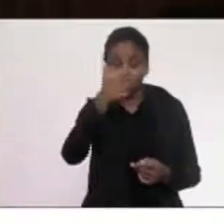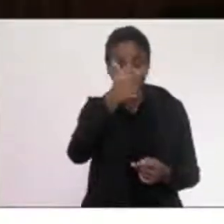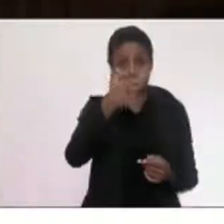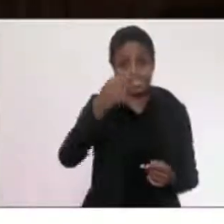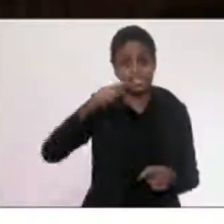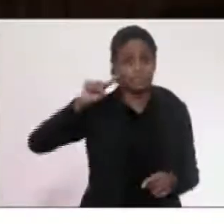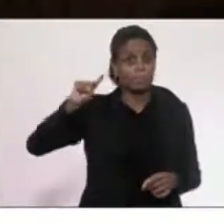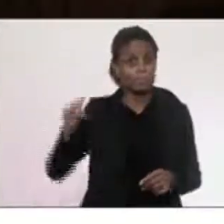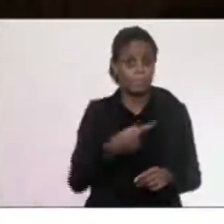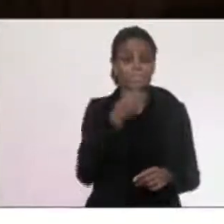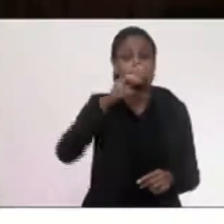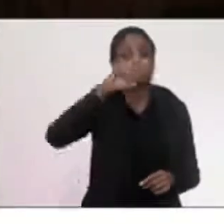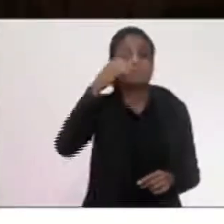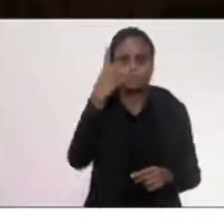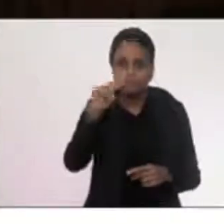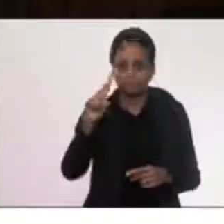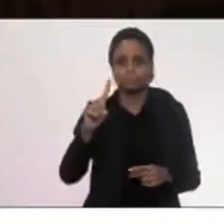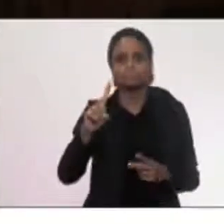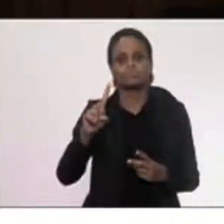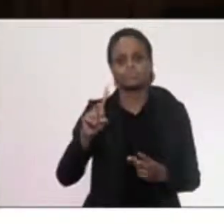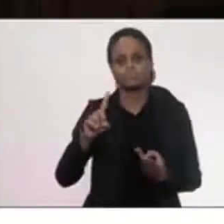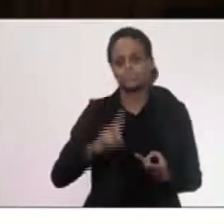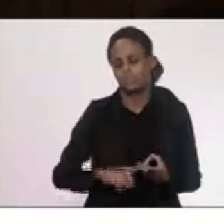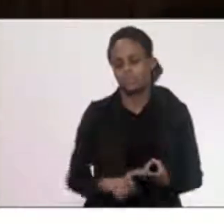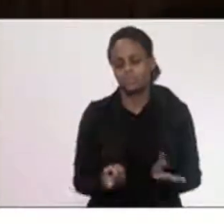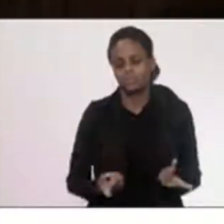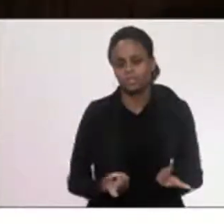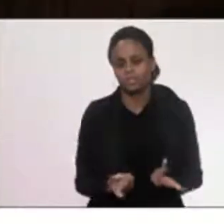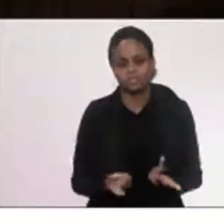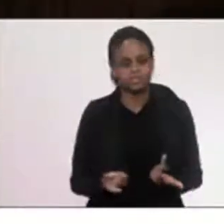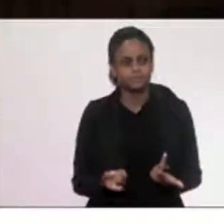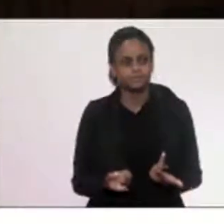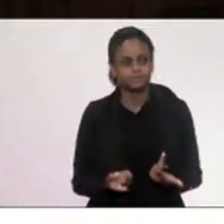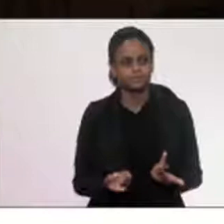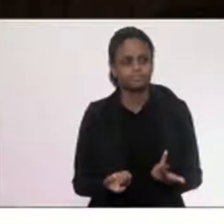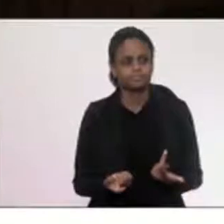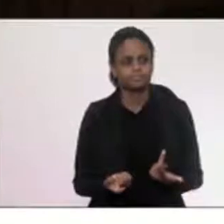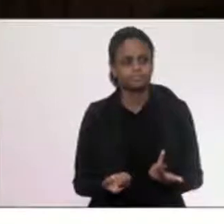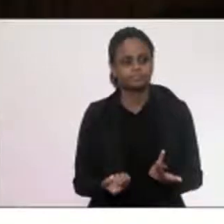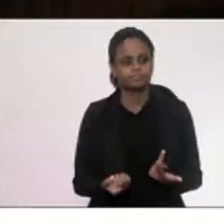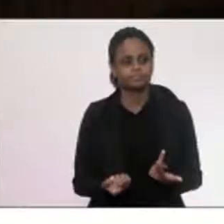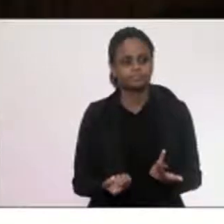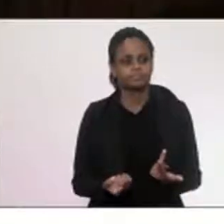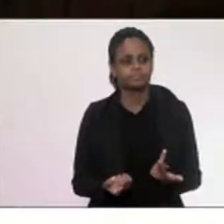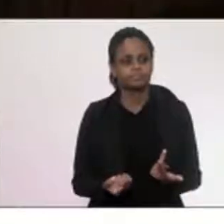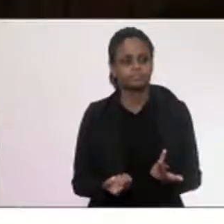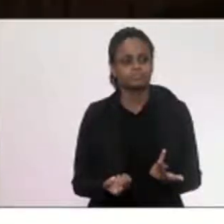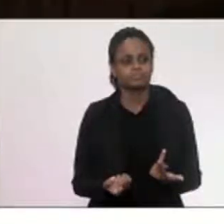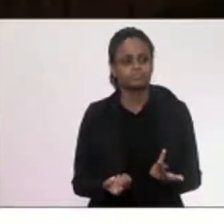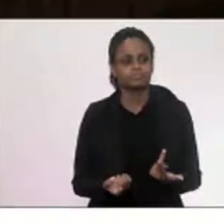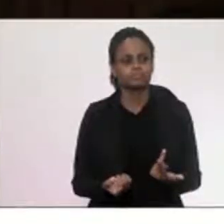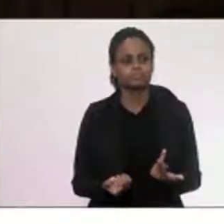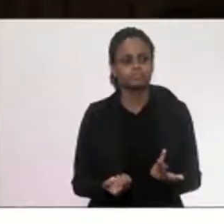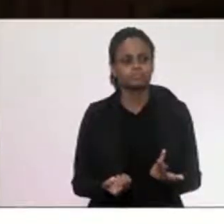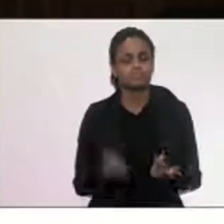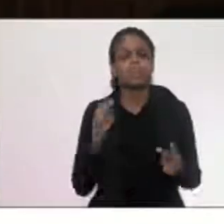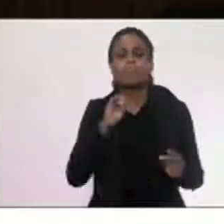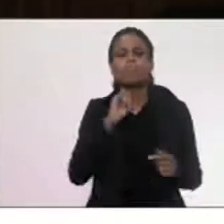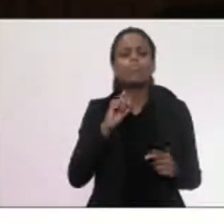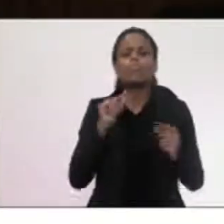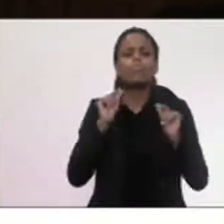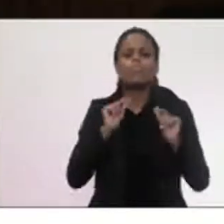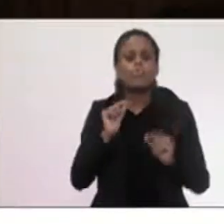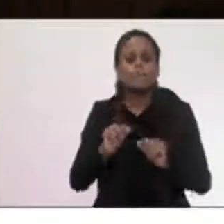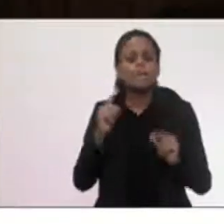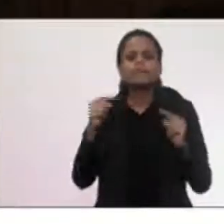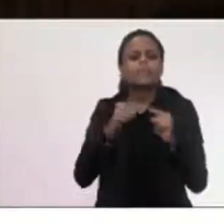milhões de restos a pagar na virada de 2018 para 2019. Isso significa que